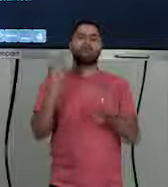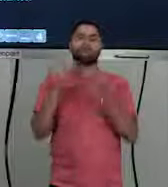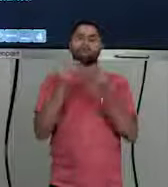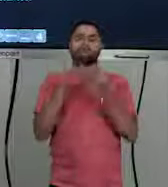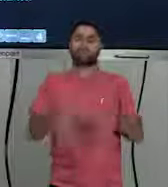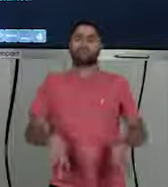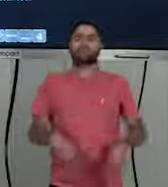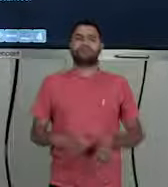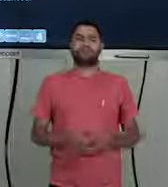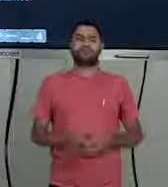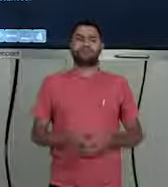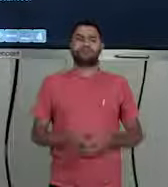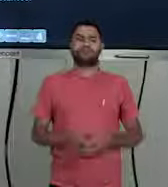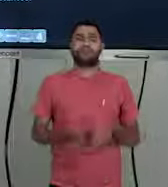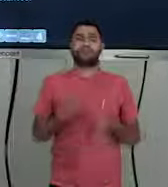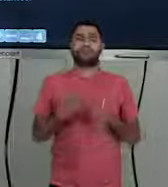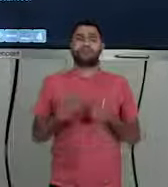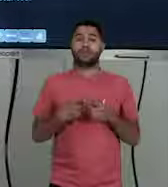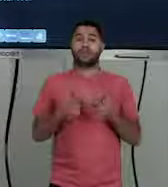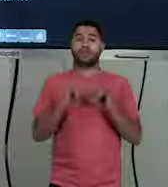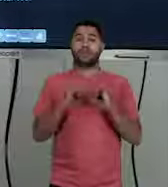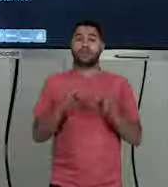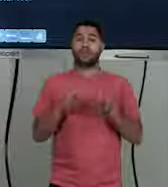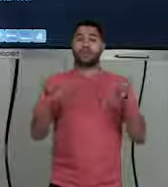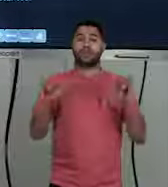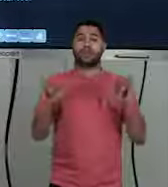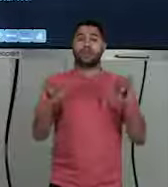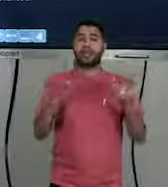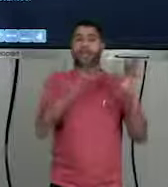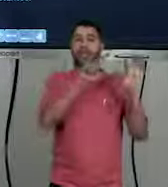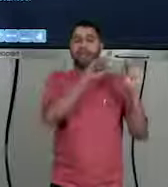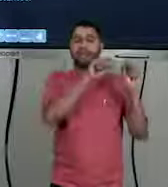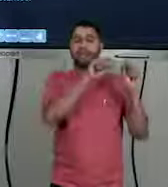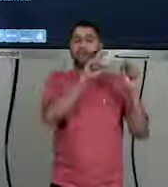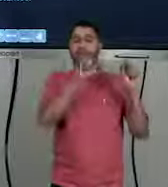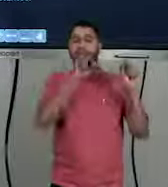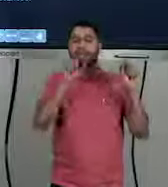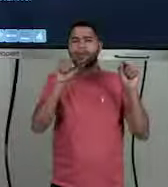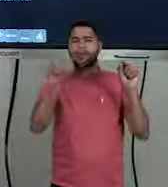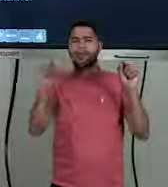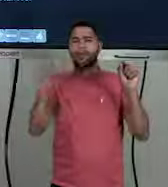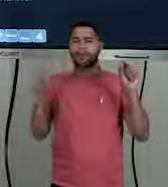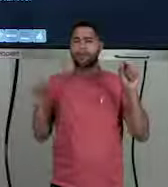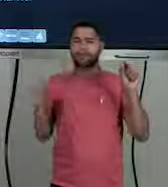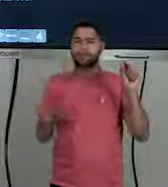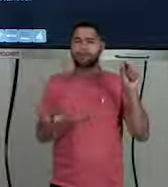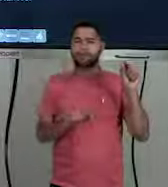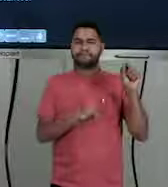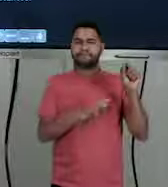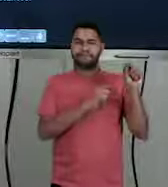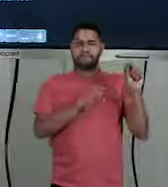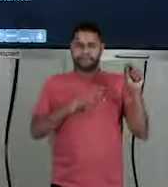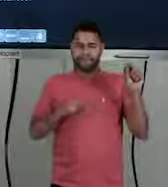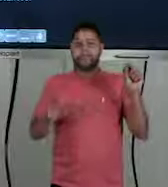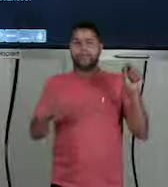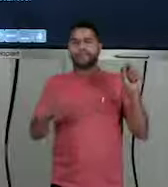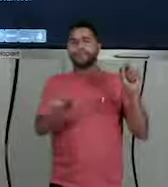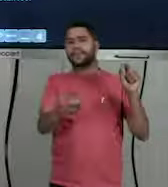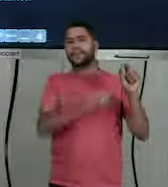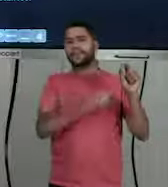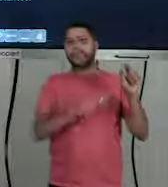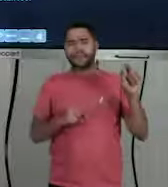Por quê? Porque nós dizemos que ele é feito em série, uma atrás da outra. A corrente elétrica vai